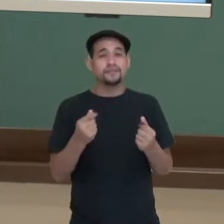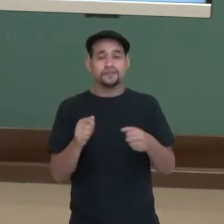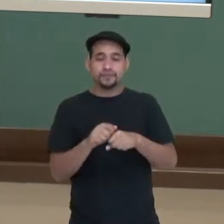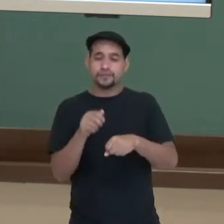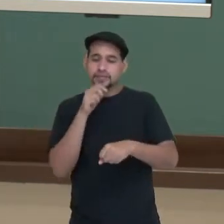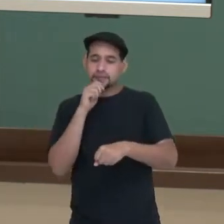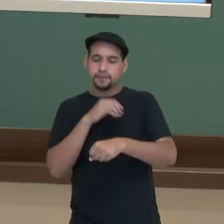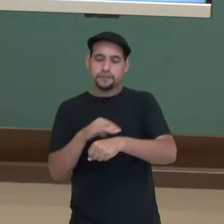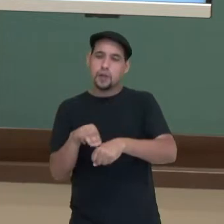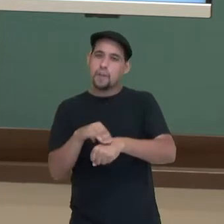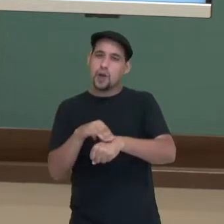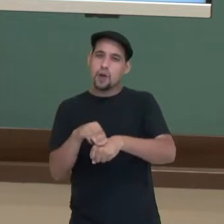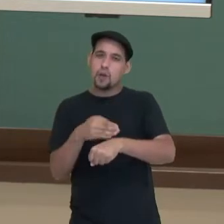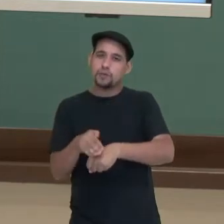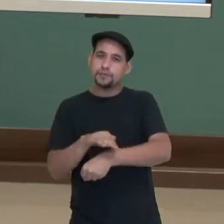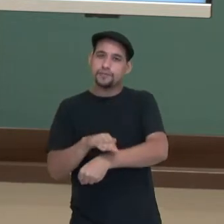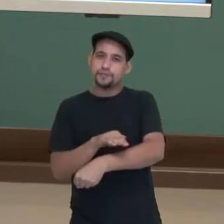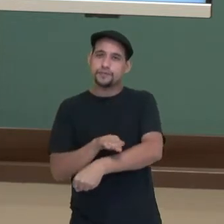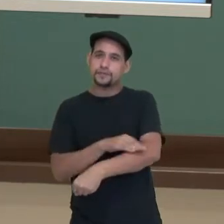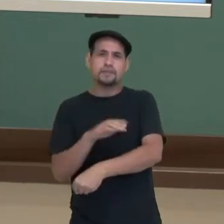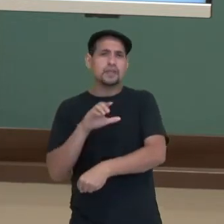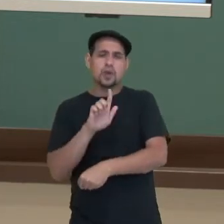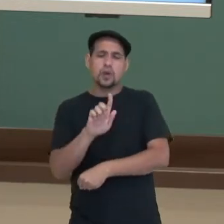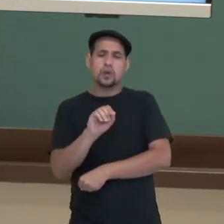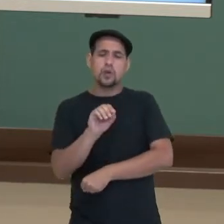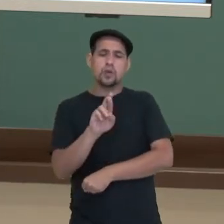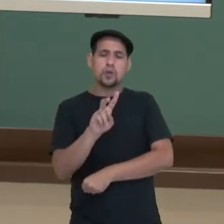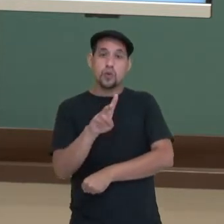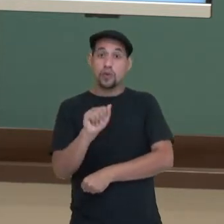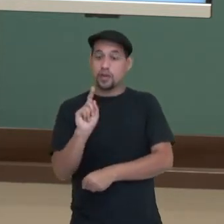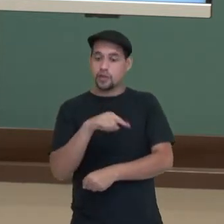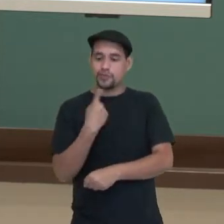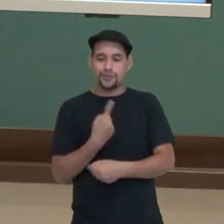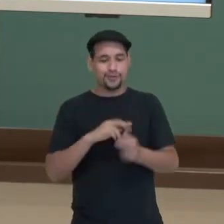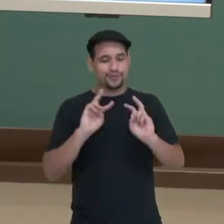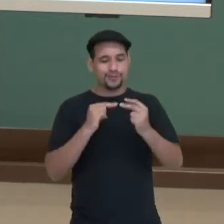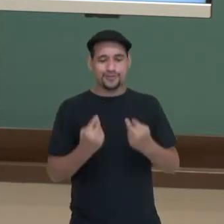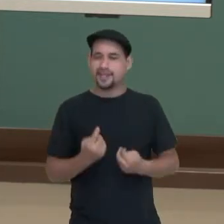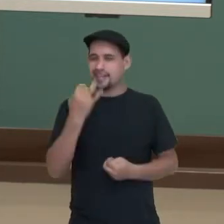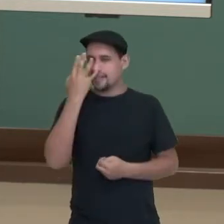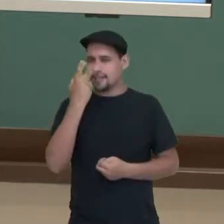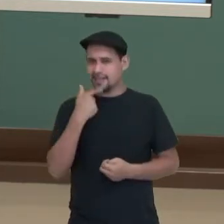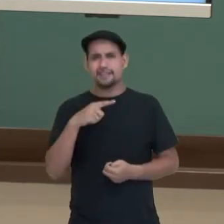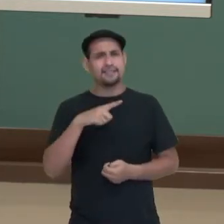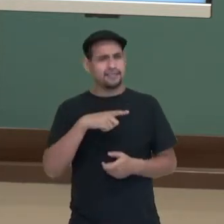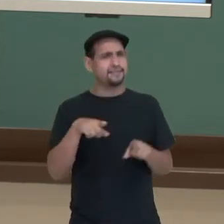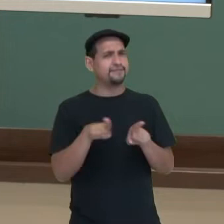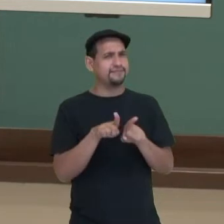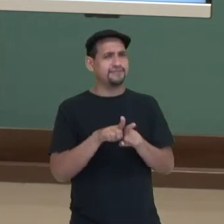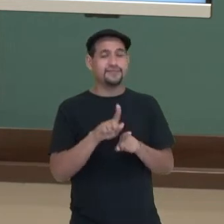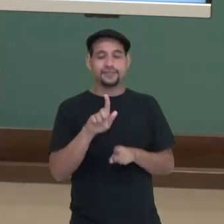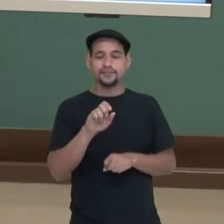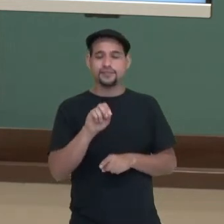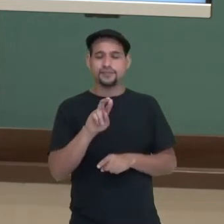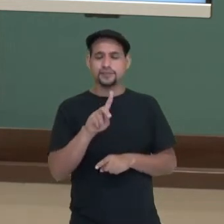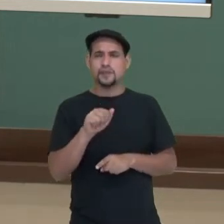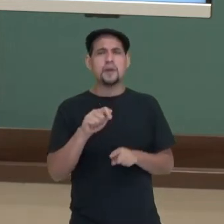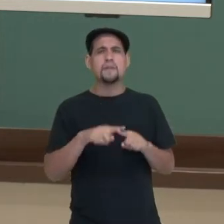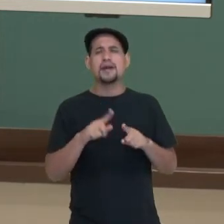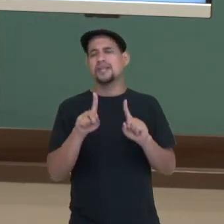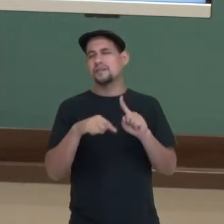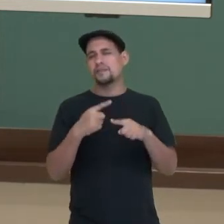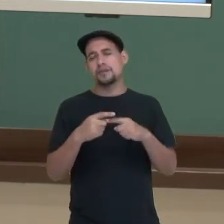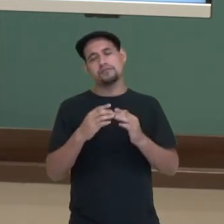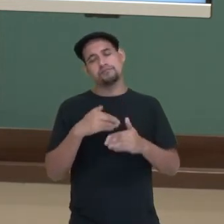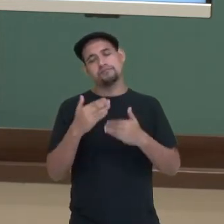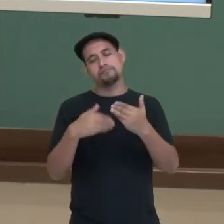tecido marrom. Nós humanos, quando somos crianças, temos também essa gordura marrom, mas ela vai sumindo